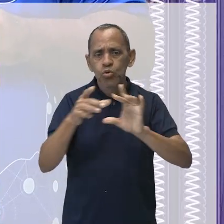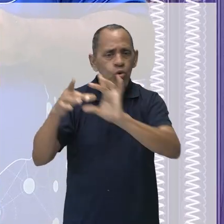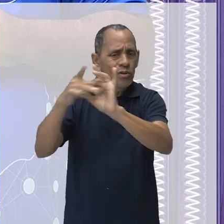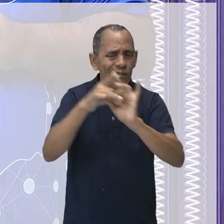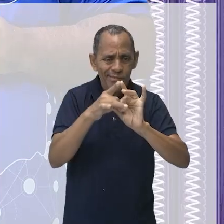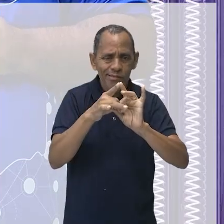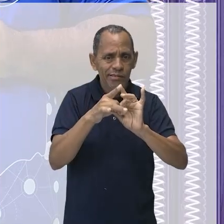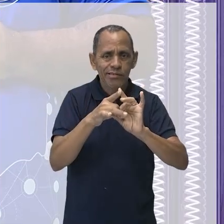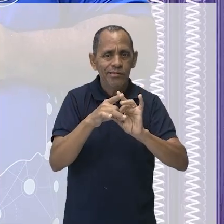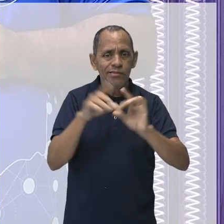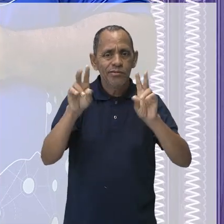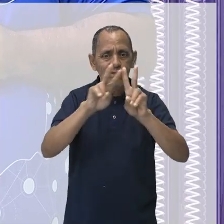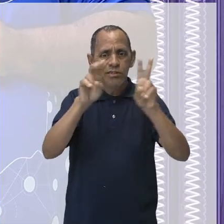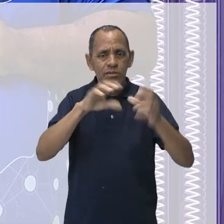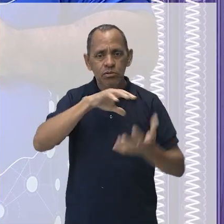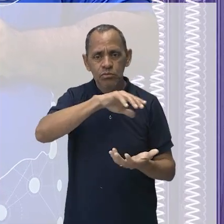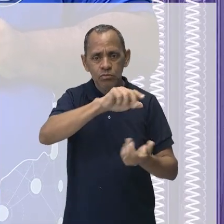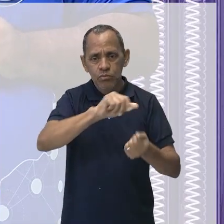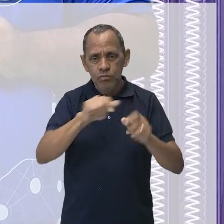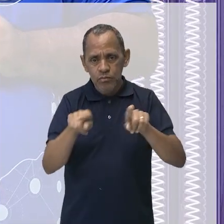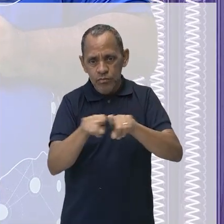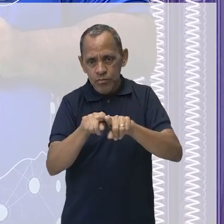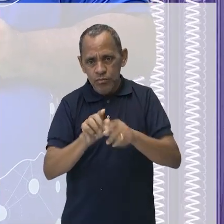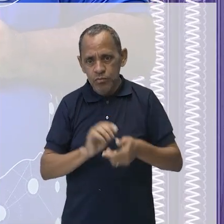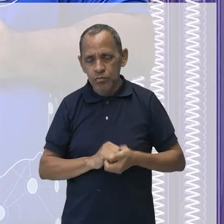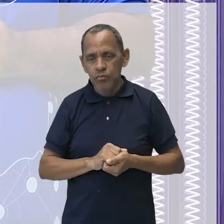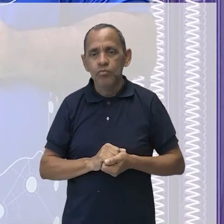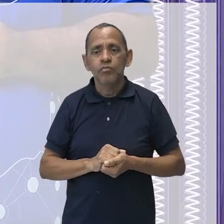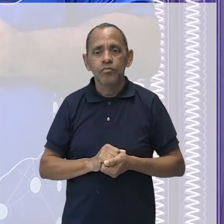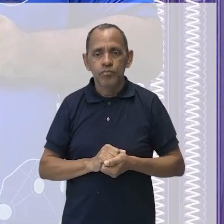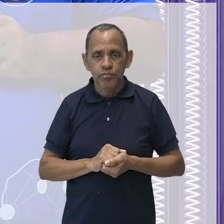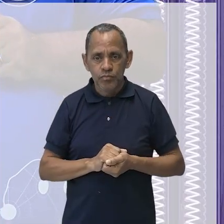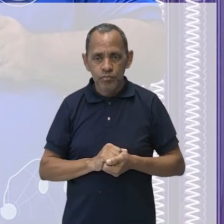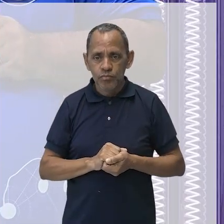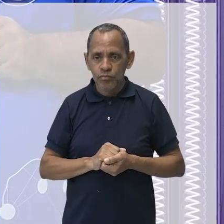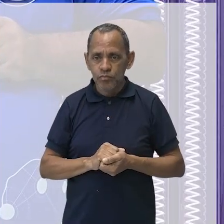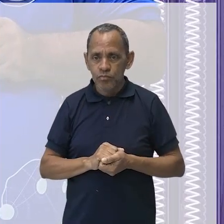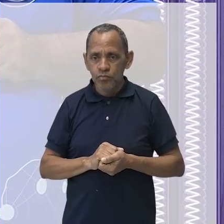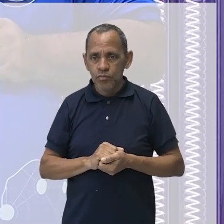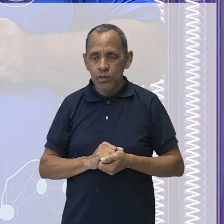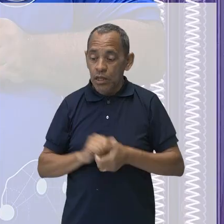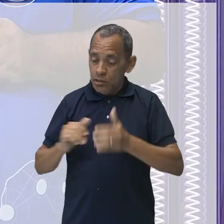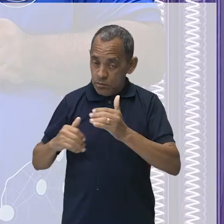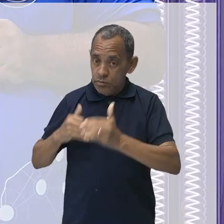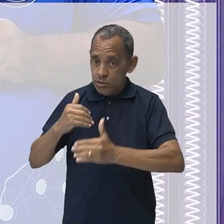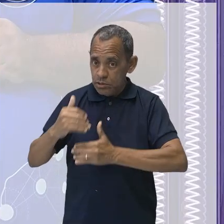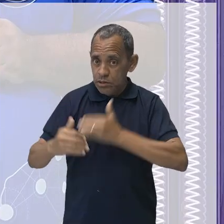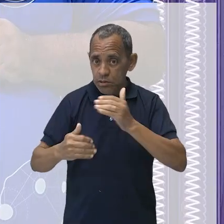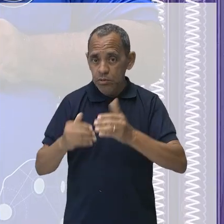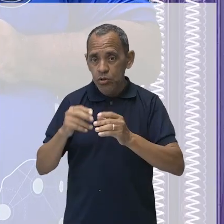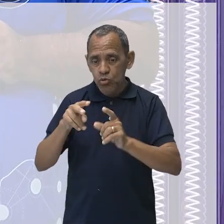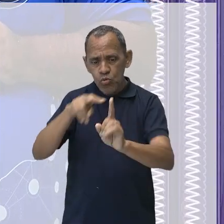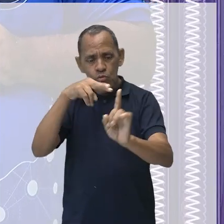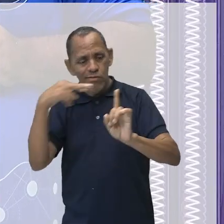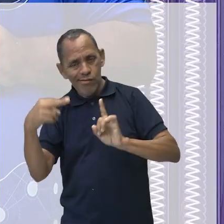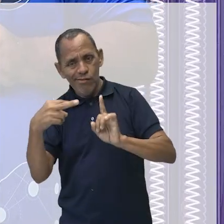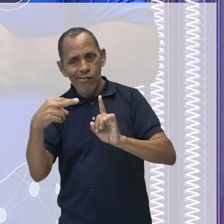do mundo, ok? Então, demos esse passo aí sobre o olhar da